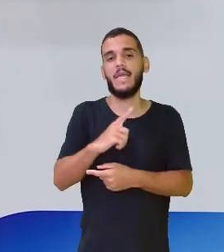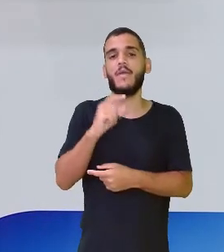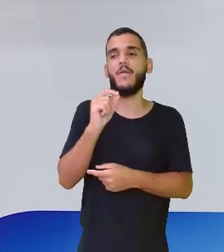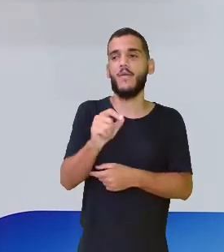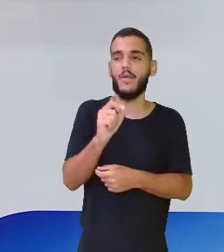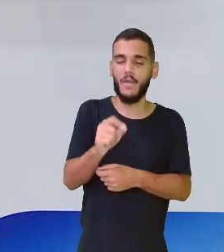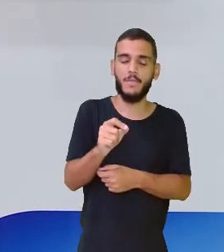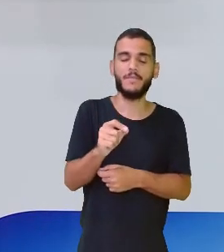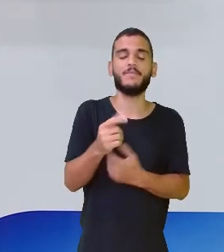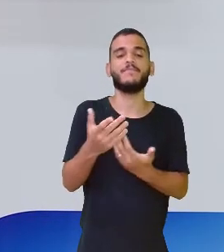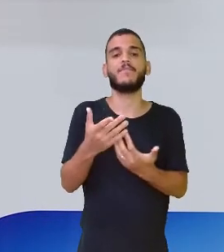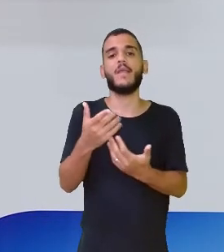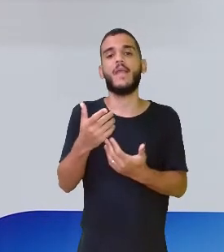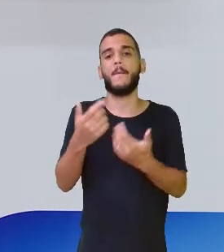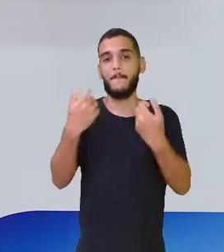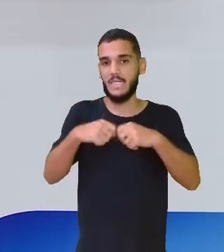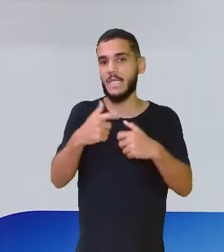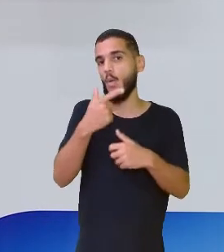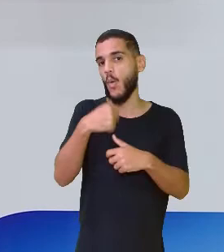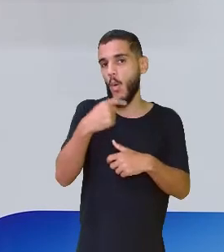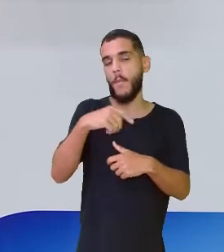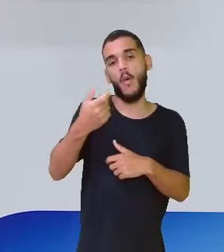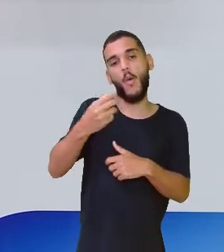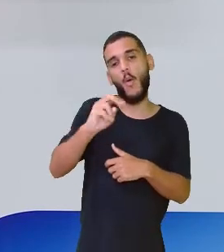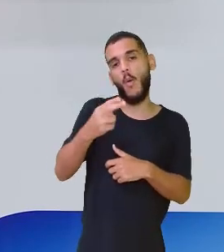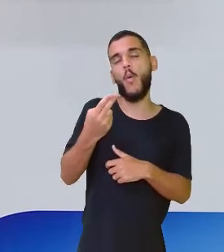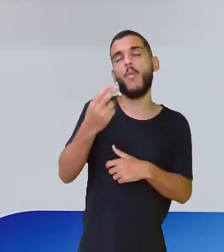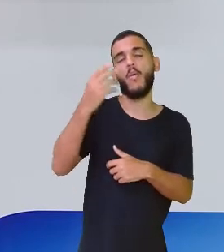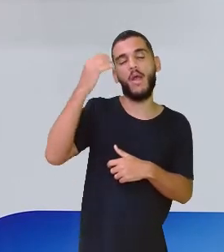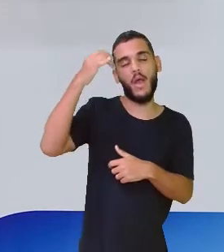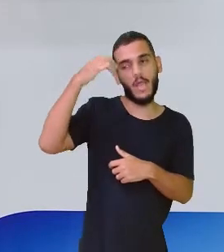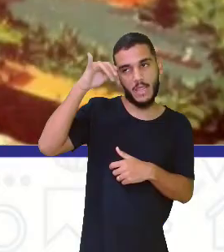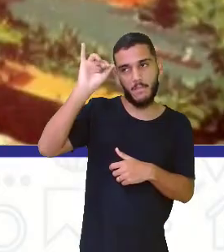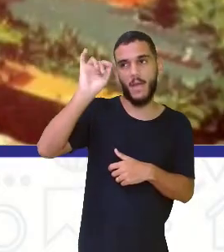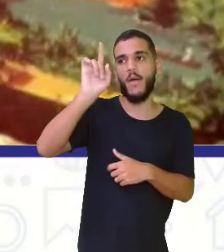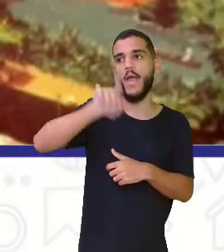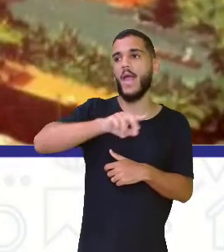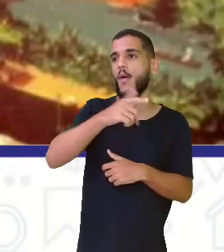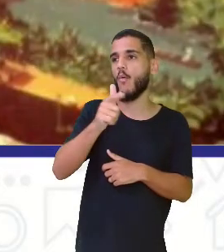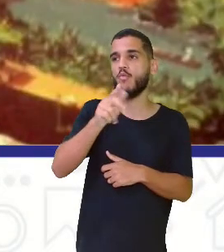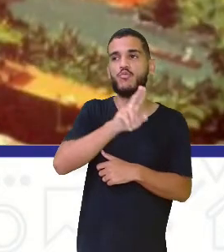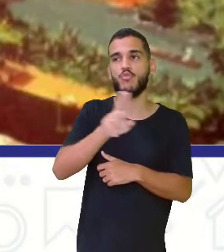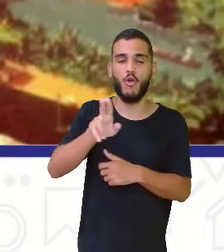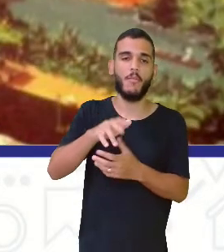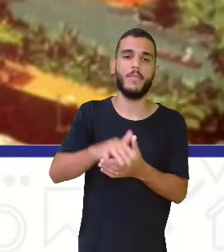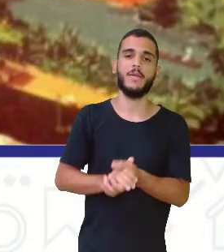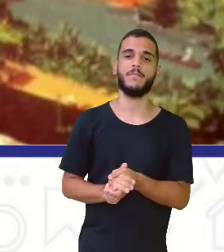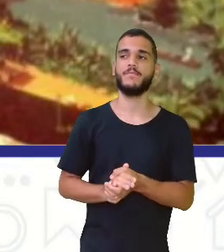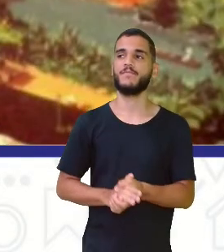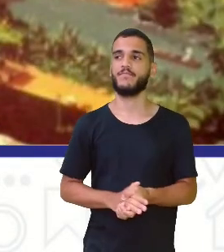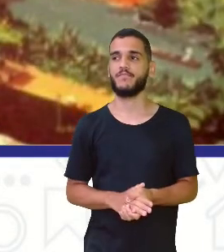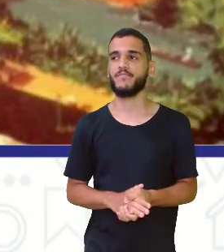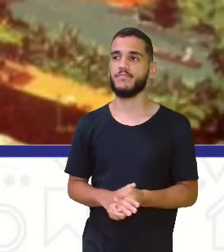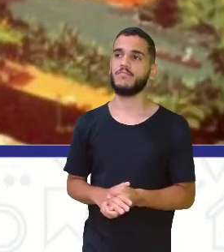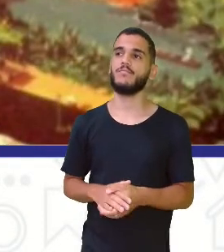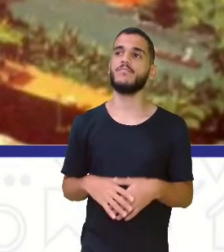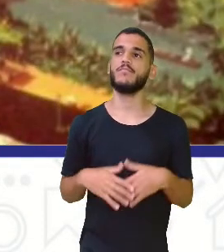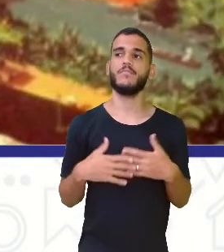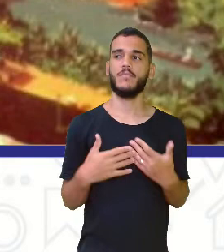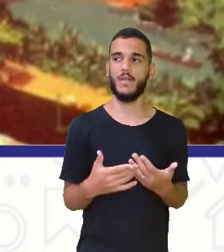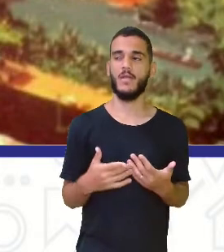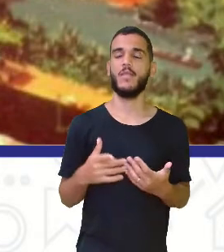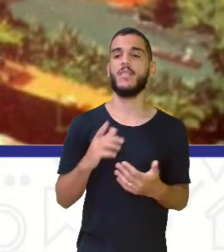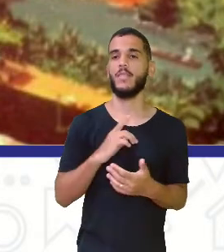de trapiche, ok? Então, veja, a gente tem aqui a estrutura de um engenho, lembrando, o